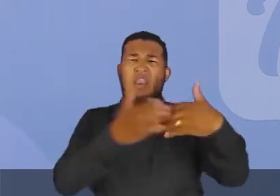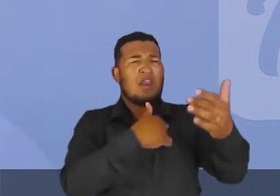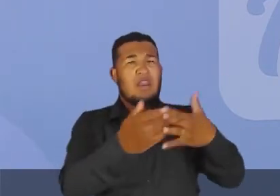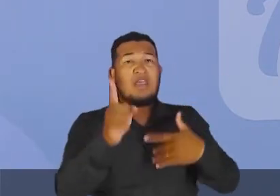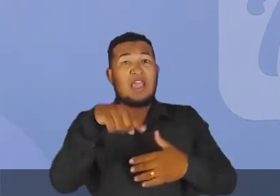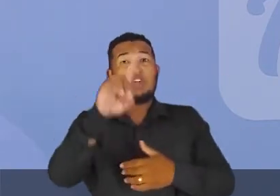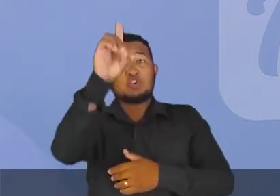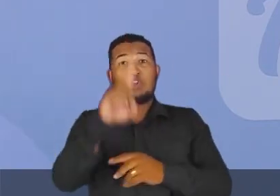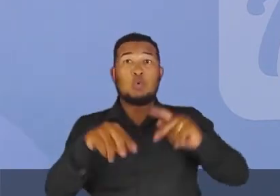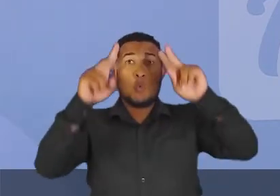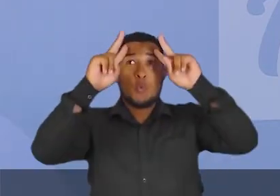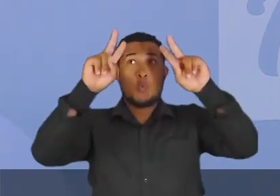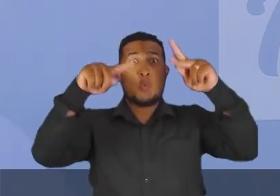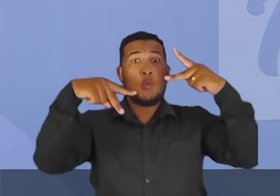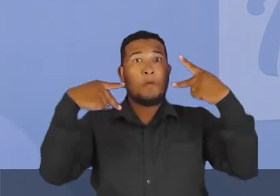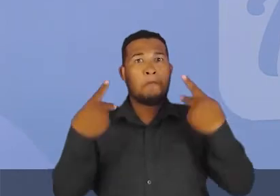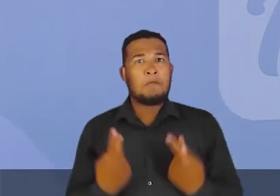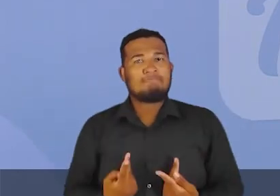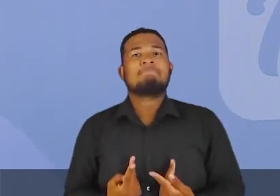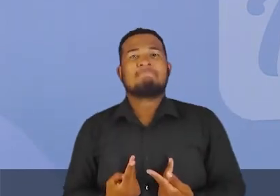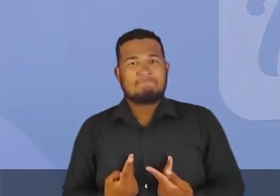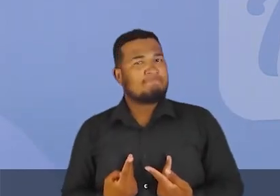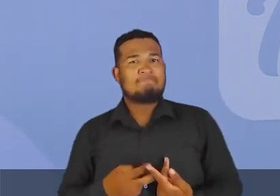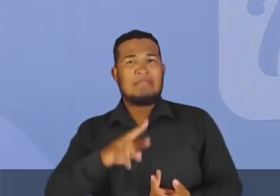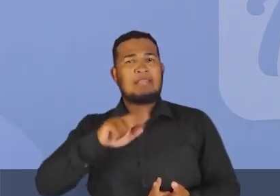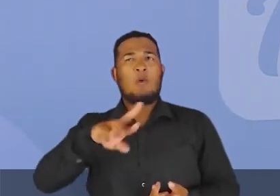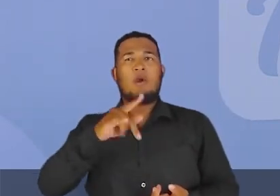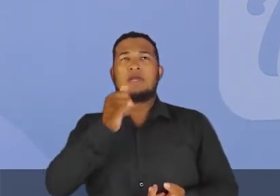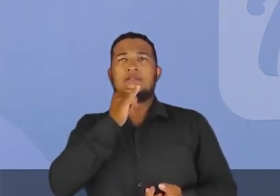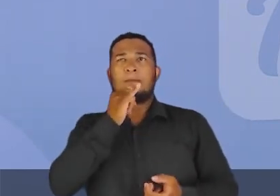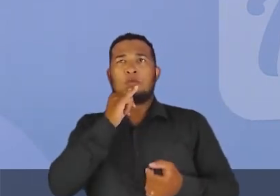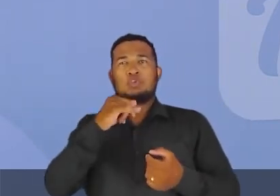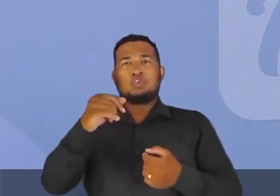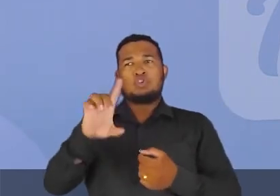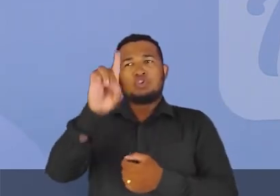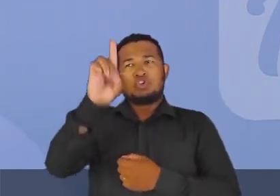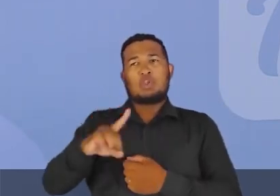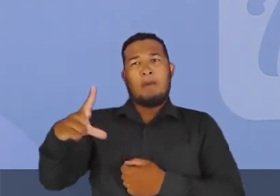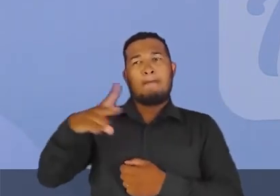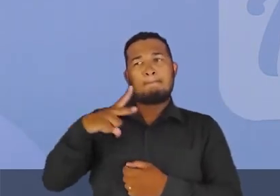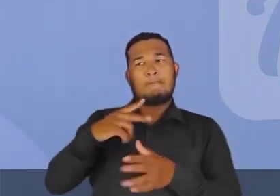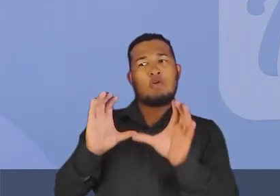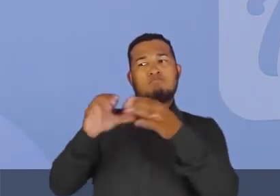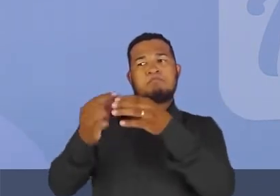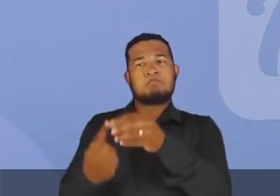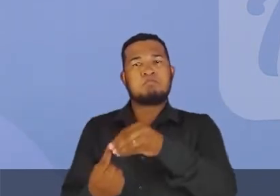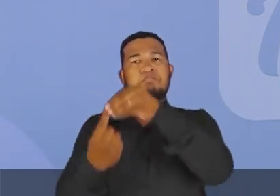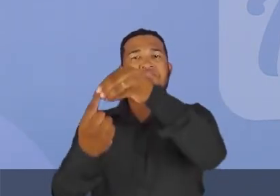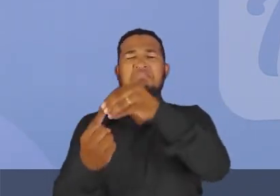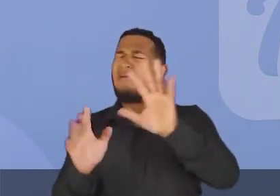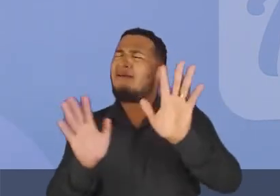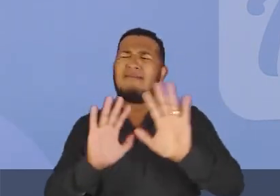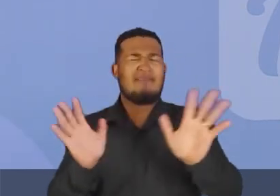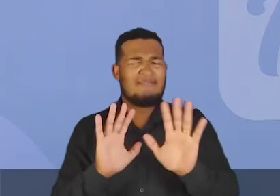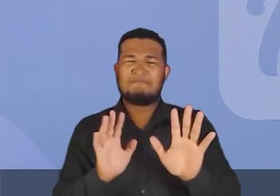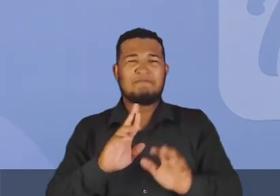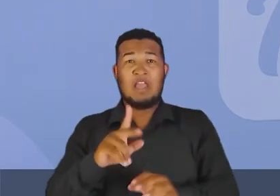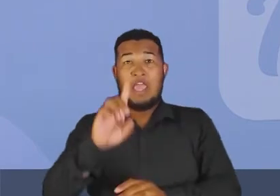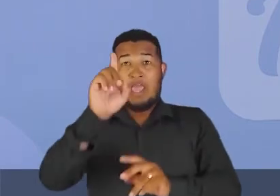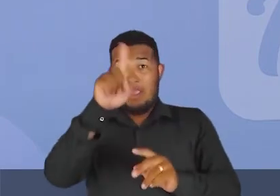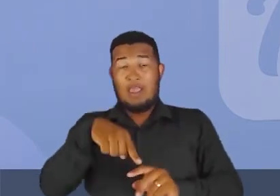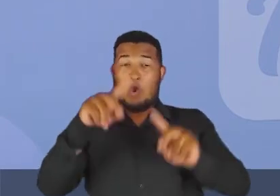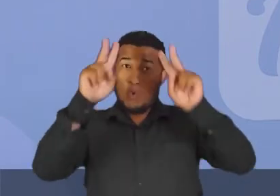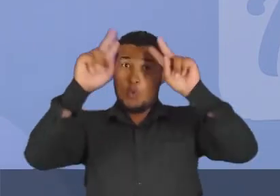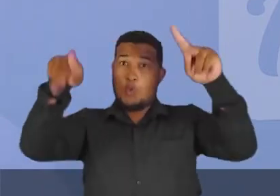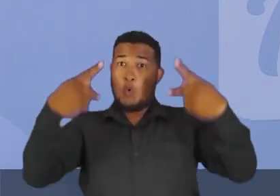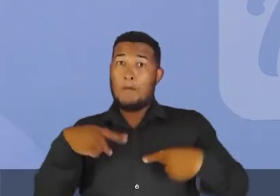É direito humano, não é direito particular de uma determinada categoria de pessoas,